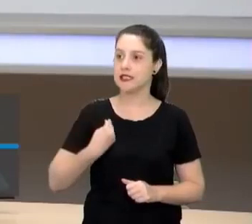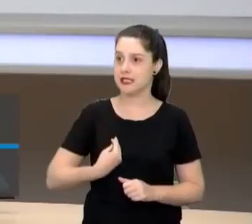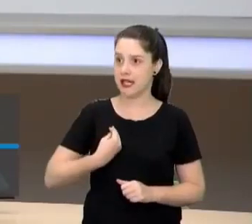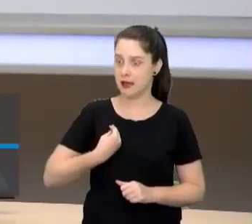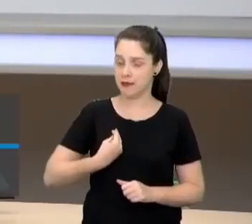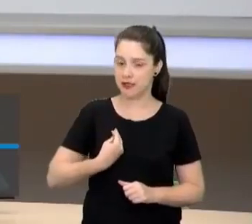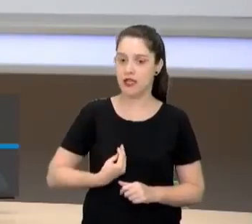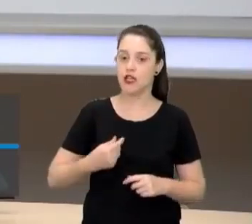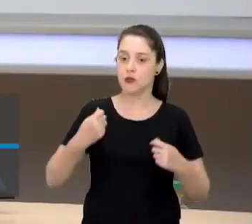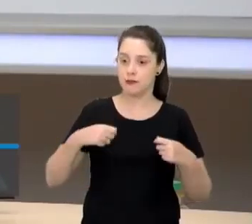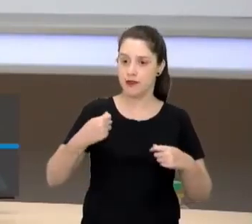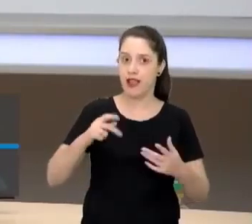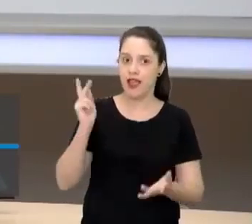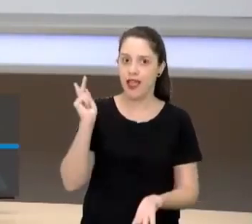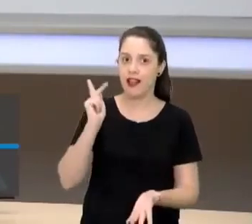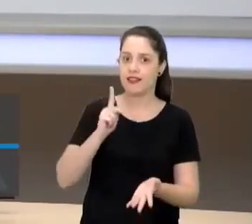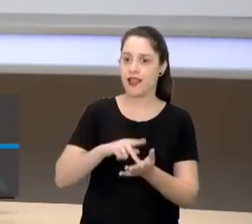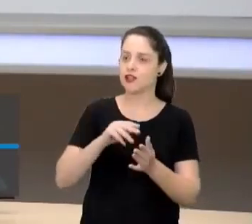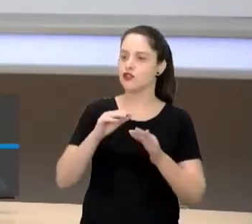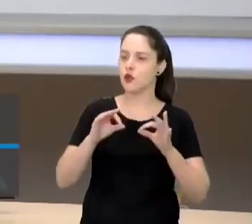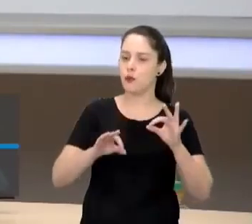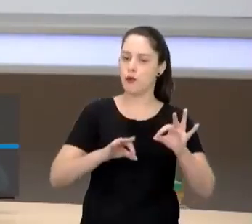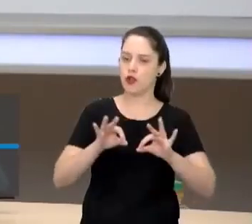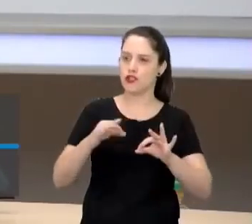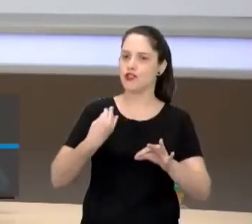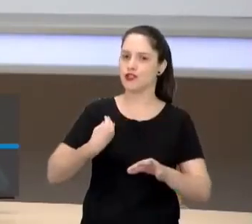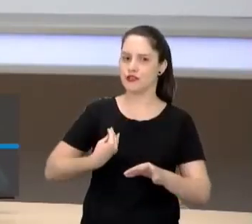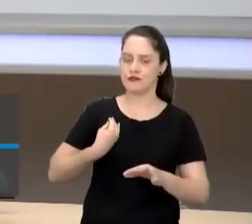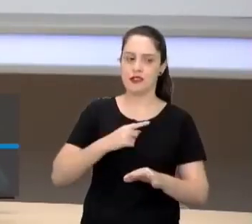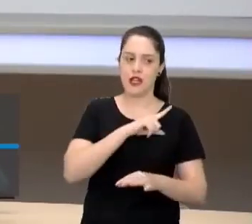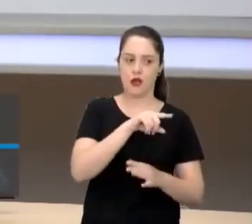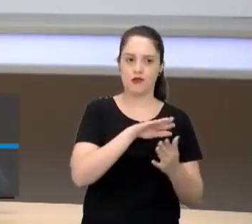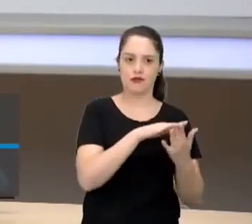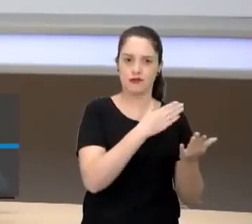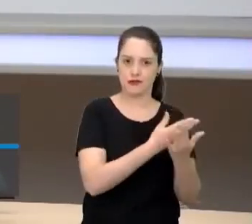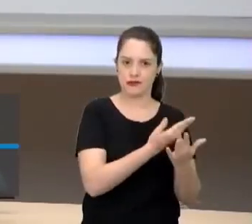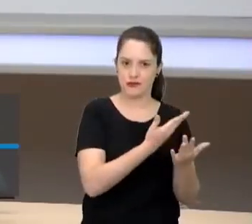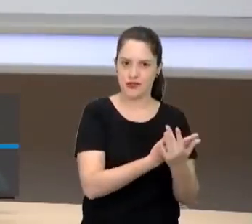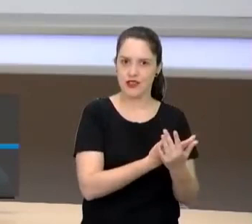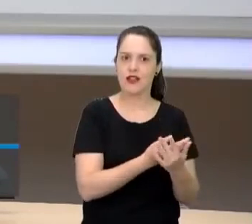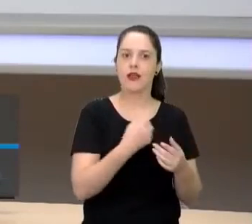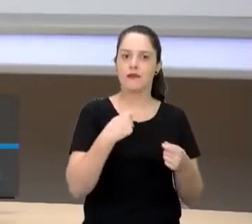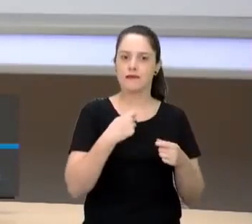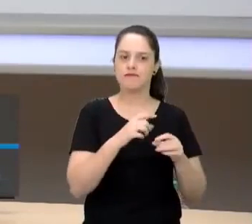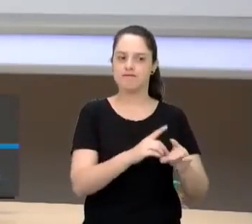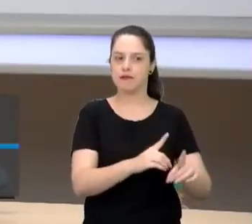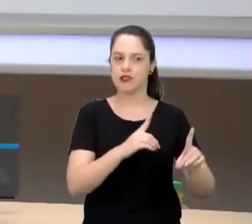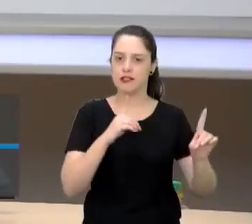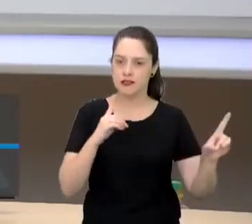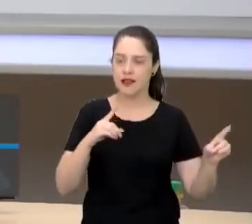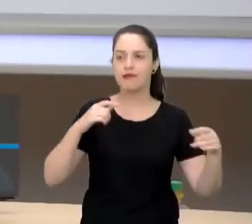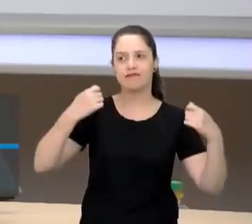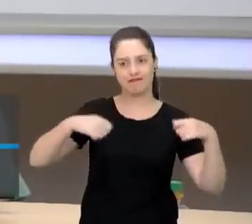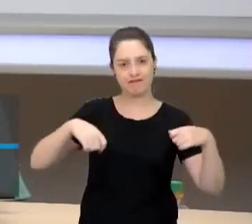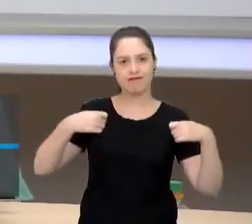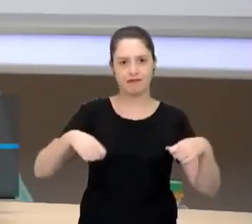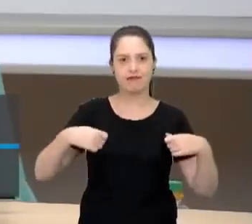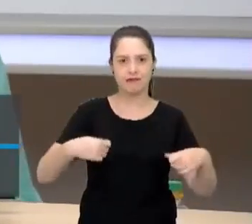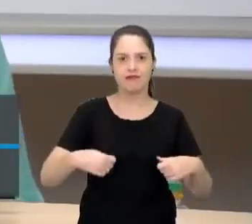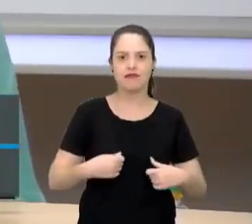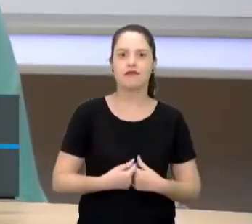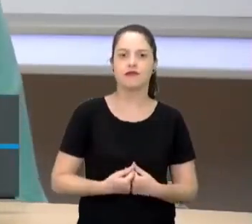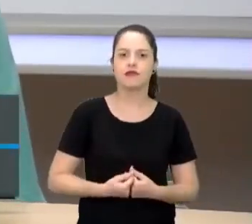a realidade e o projeto de vida do estudante e, ao mesmo tempo, saber se distanciar quando necessário. É bem isso,